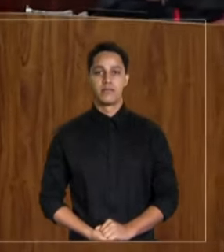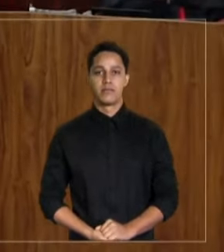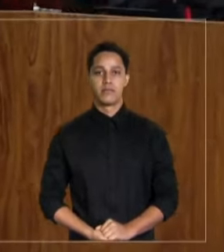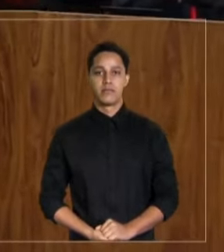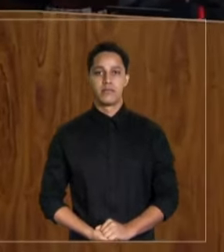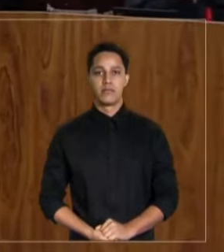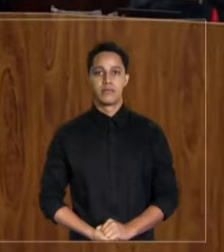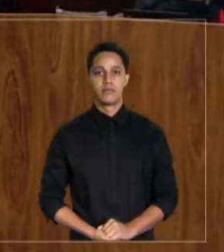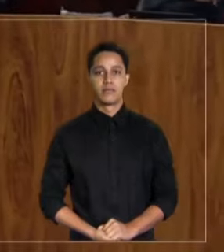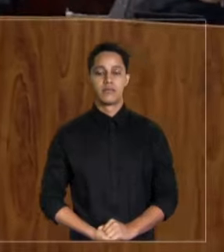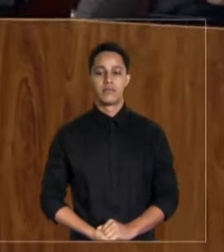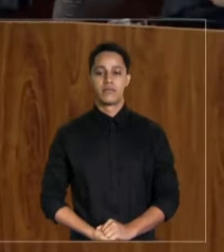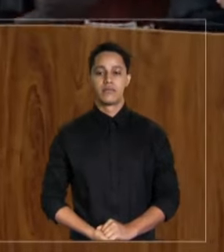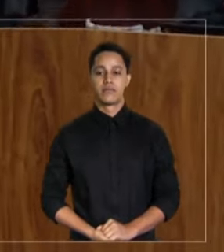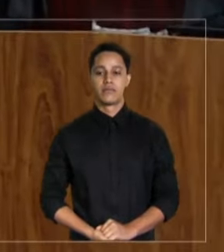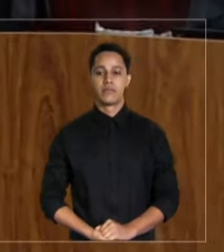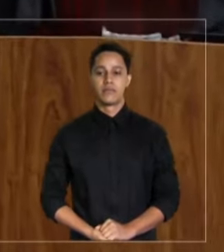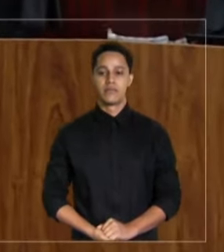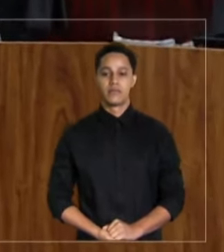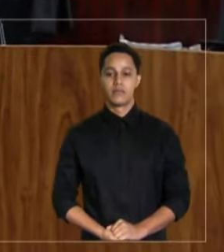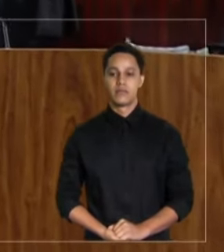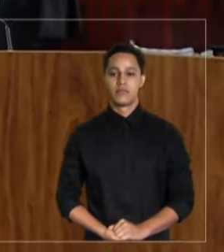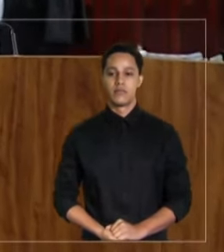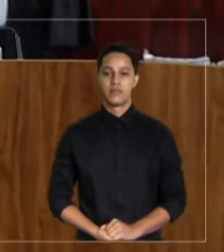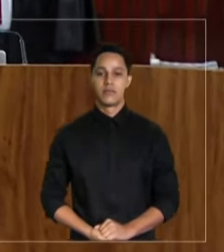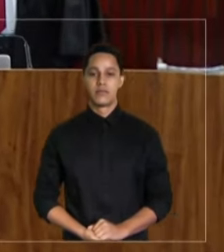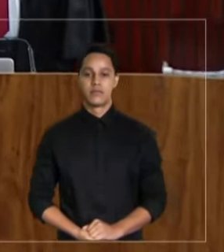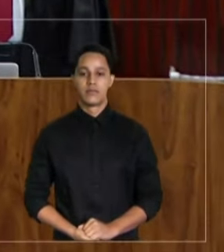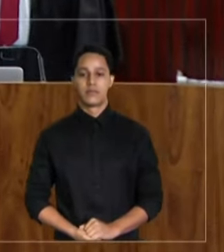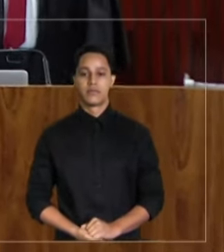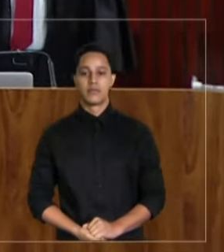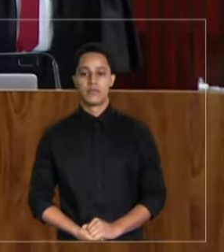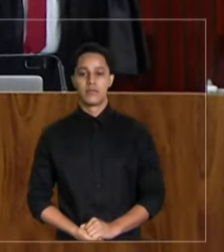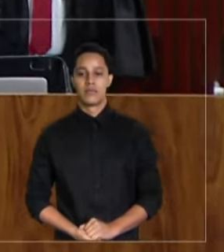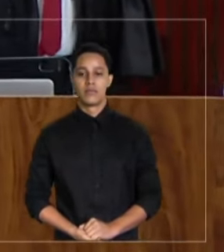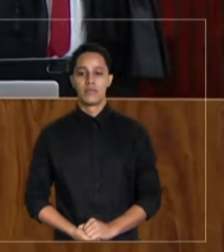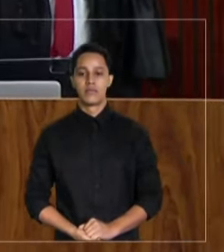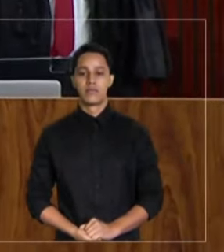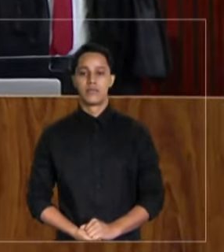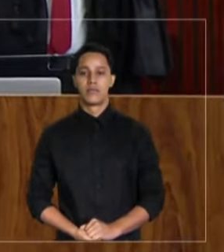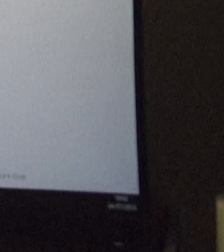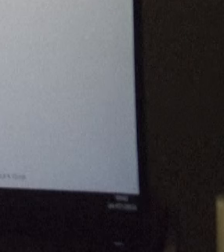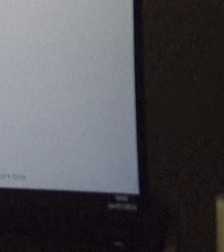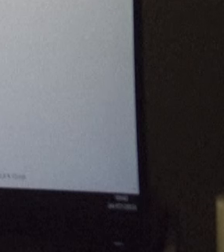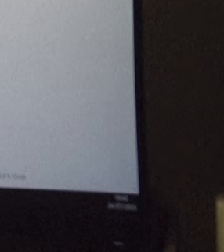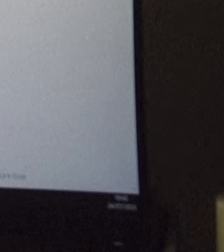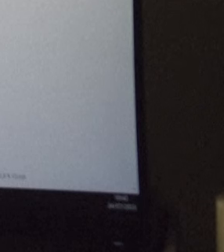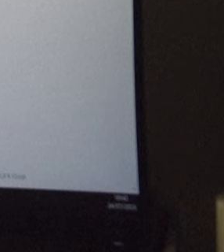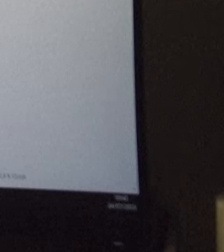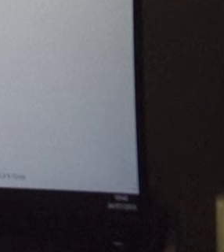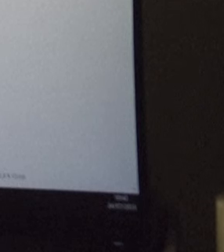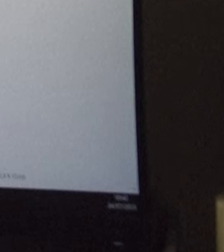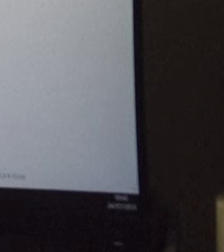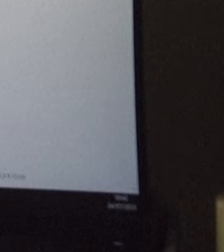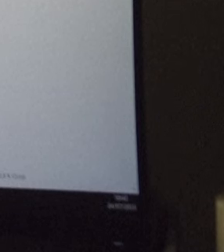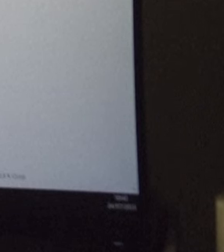várias contas bloqueadas pela justiça exploraram vulnerabilidades para continuarem ativos na plataforma os advogados